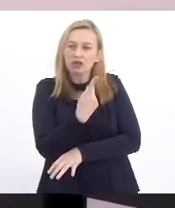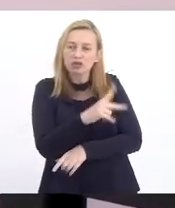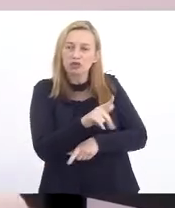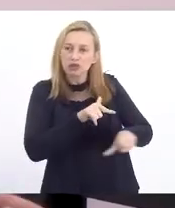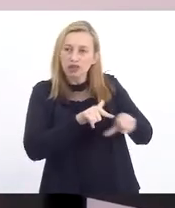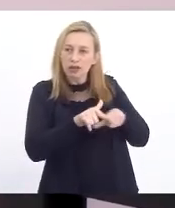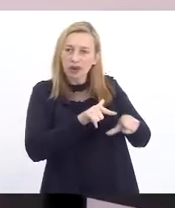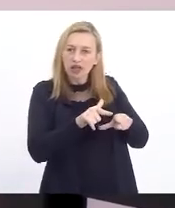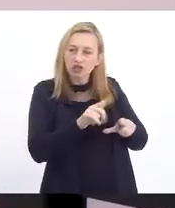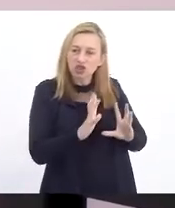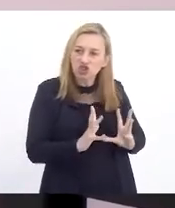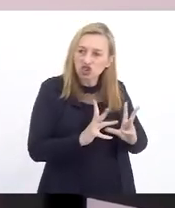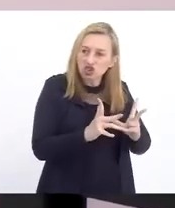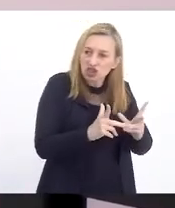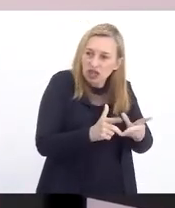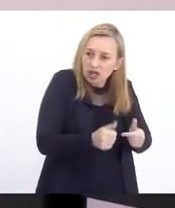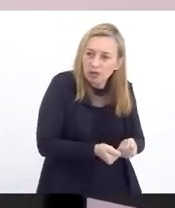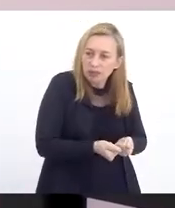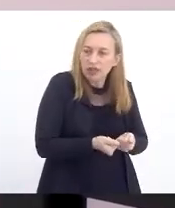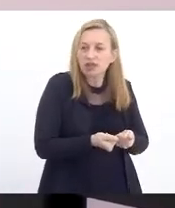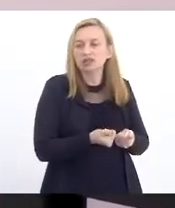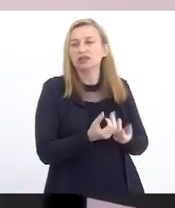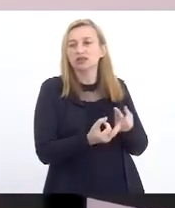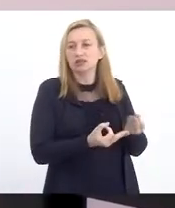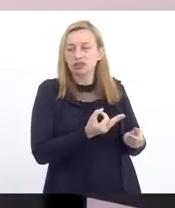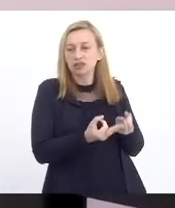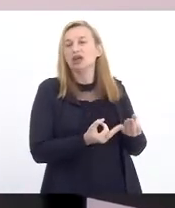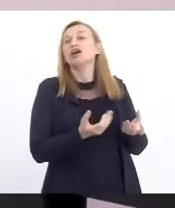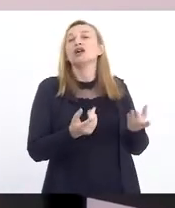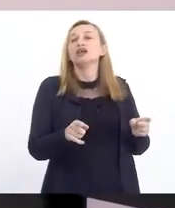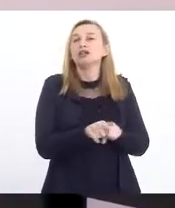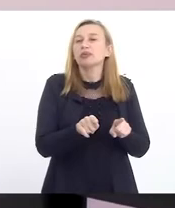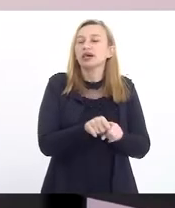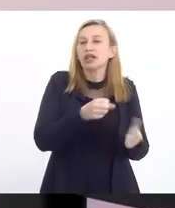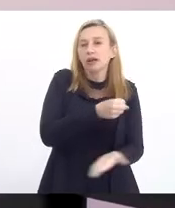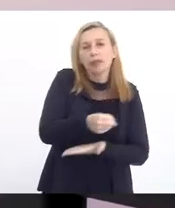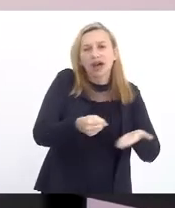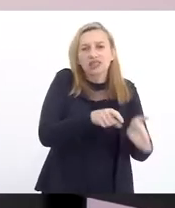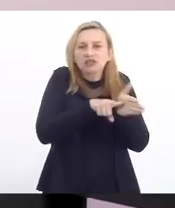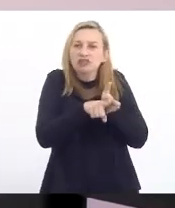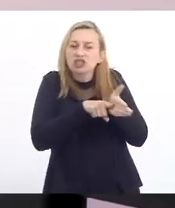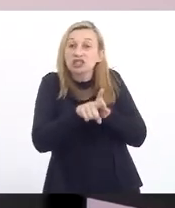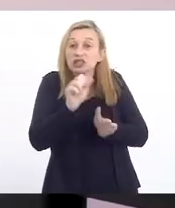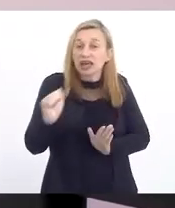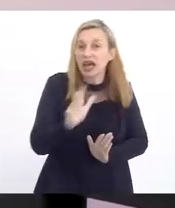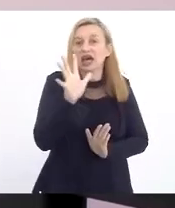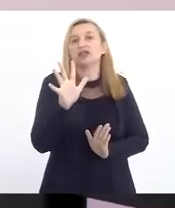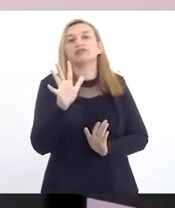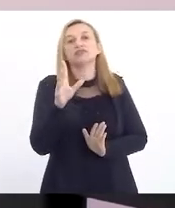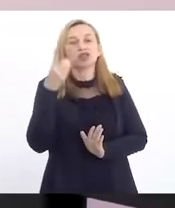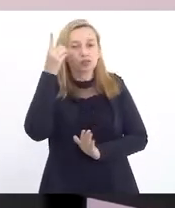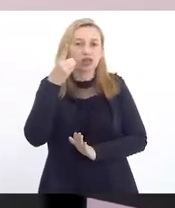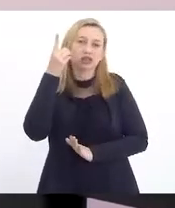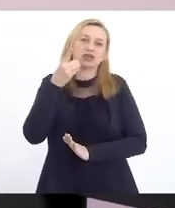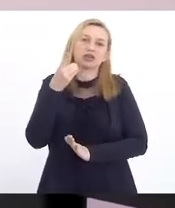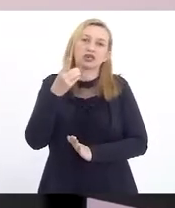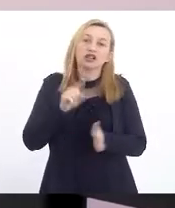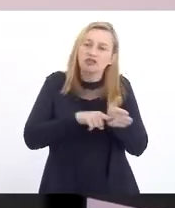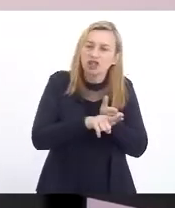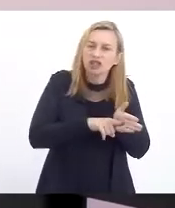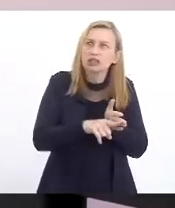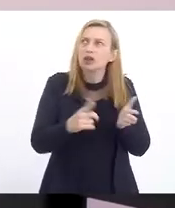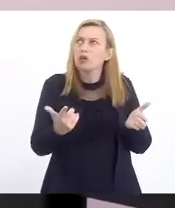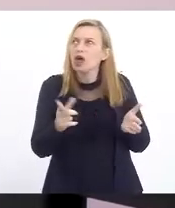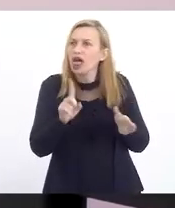limpeza, drenagem ou dragagem dos corpos hídricos. E, principalmente, na parte de fiscalização, que é tão cara, deputada. Fiscalização